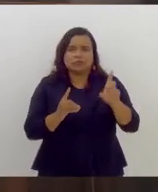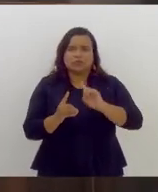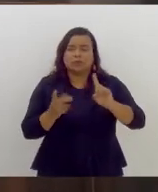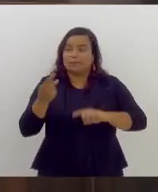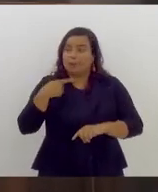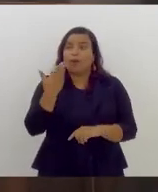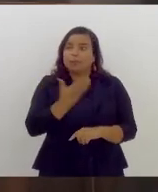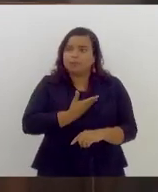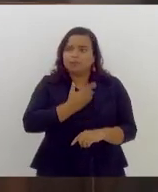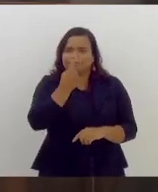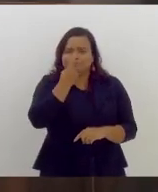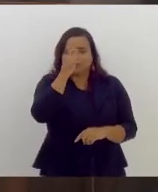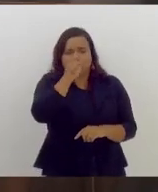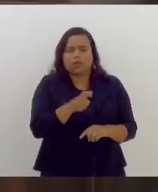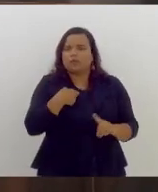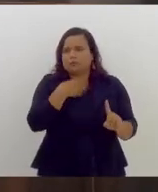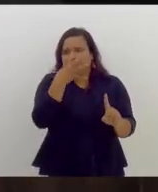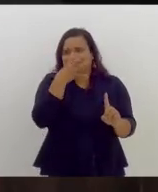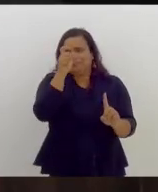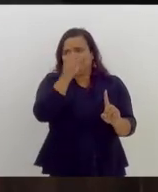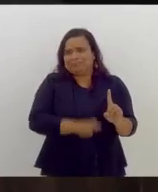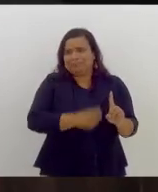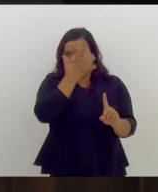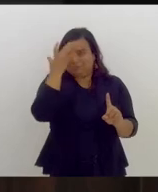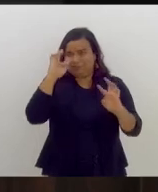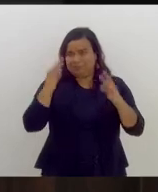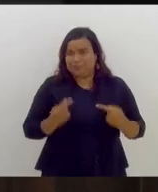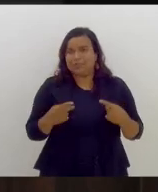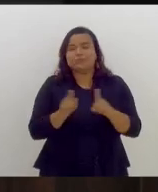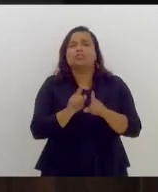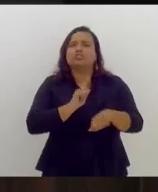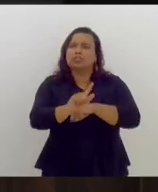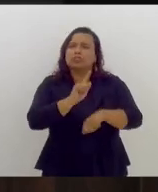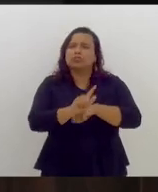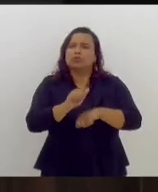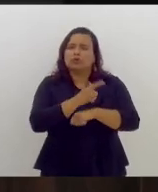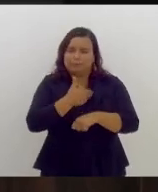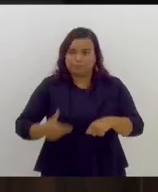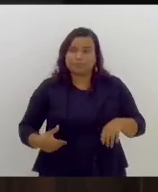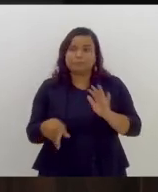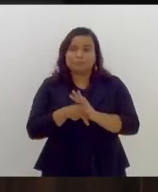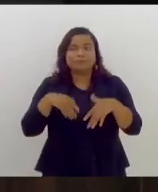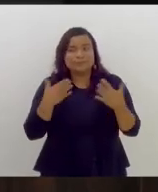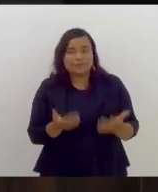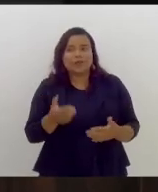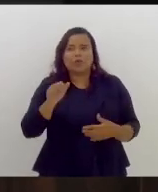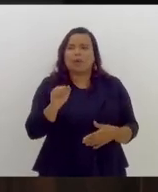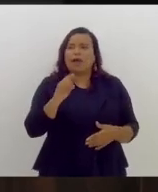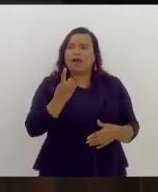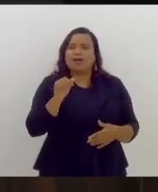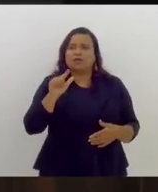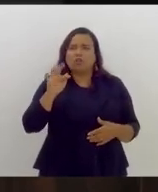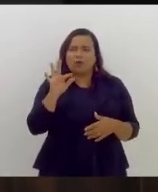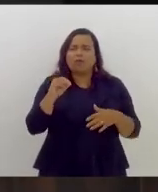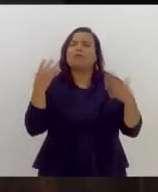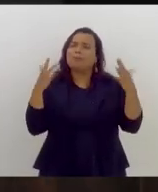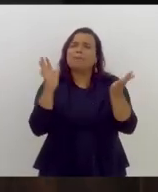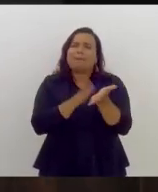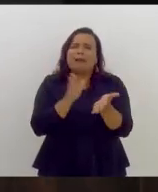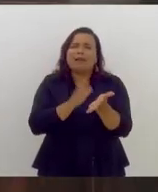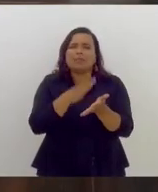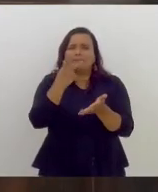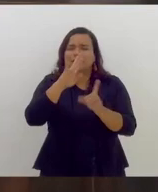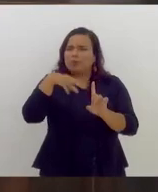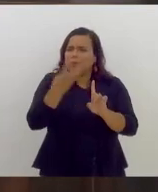que eu admiro como pessoa e como gestor público. Então, Adolfo, parabéns pela justa